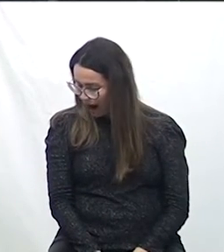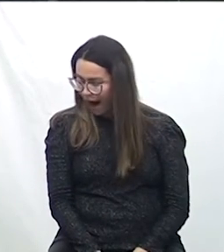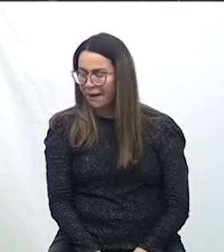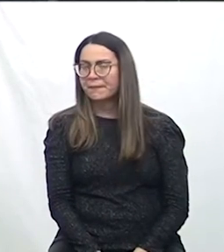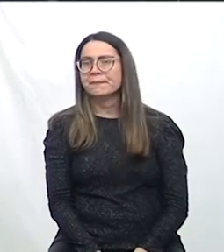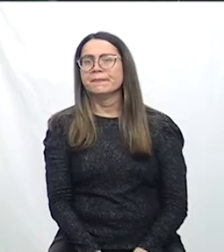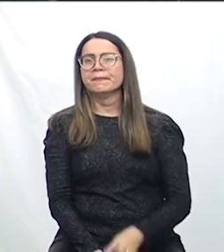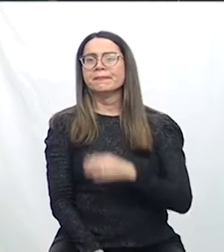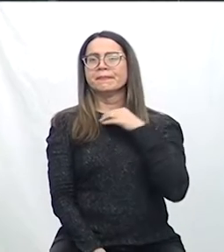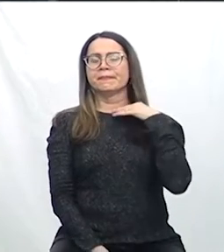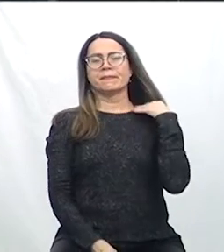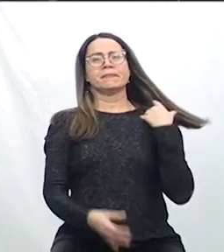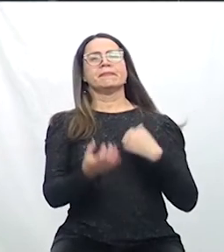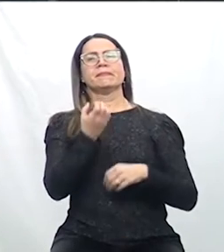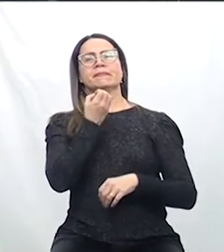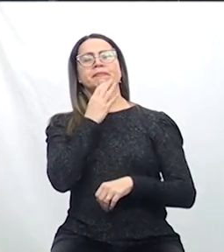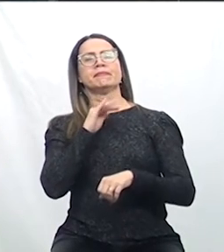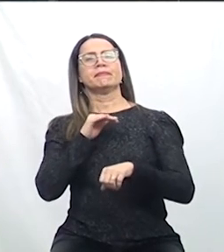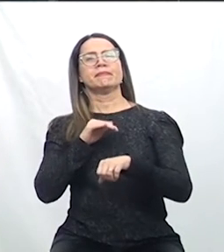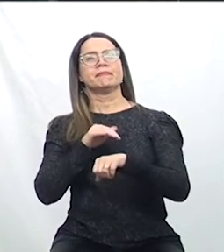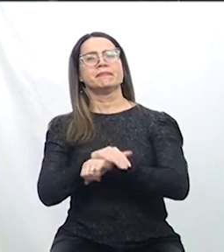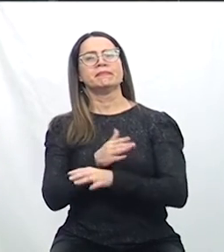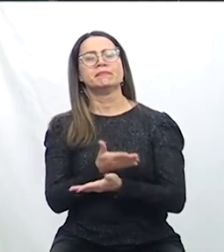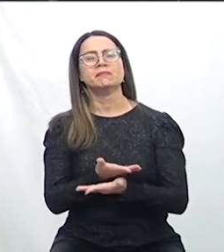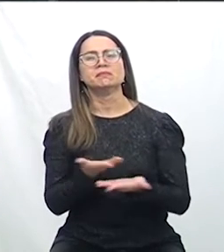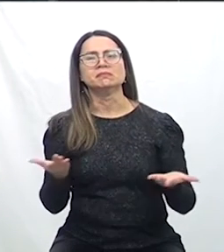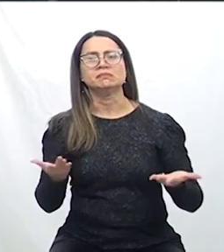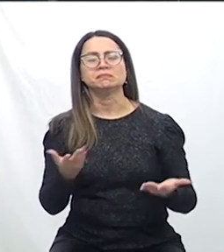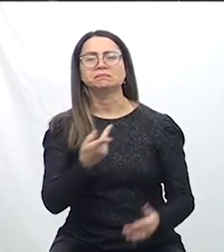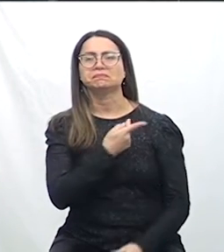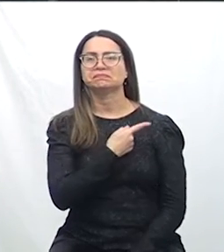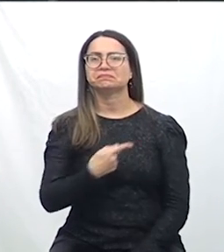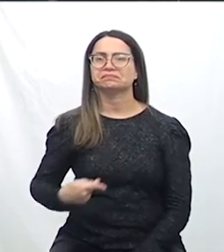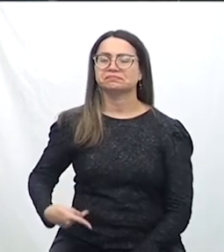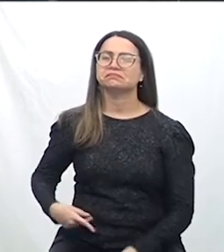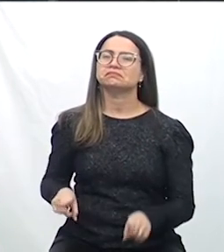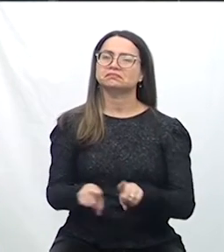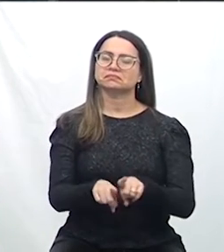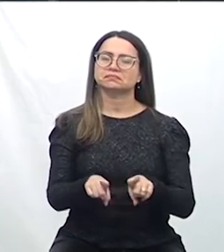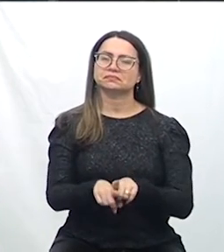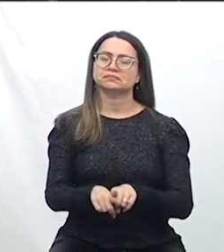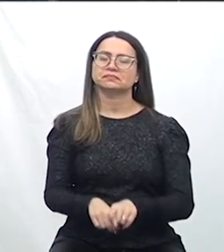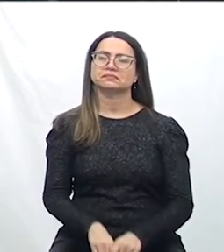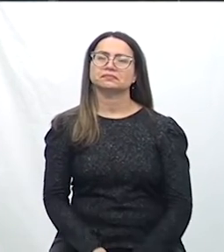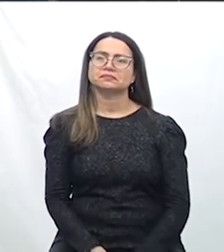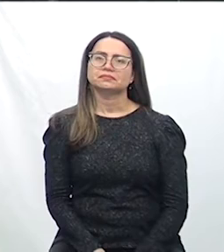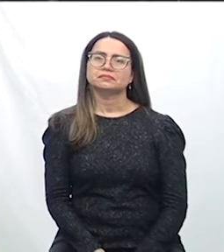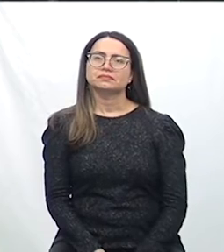presidente. Presidente, agora boa noite, nobres colegas, vereadores, vereadoras também. Só para